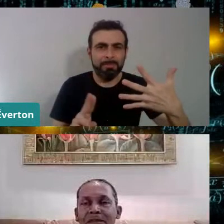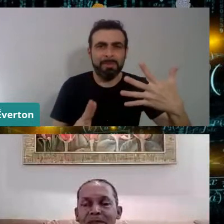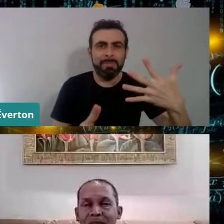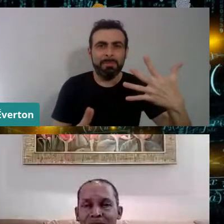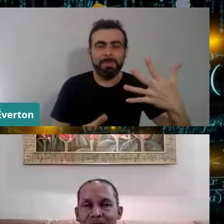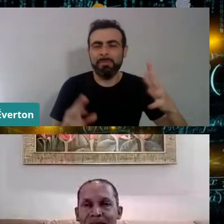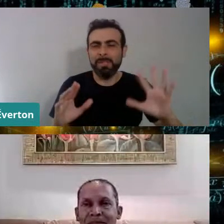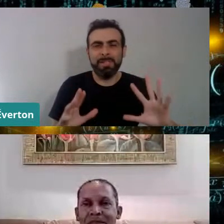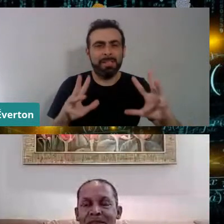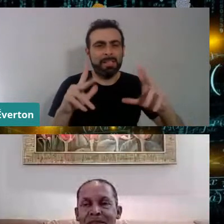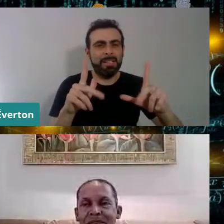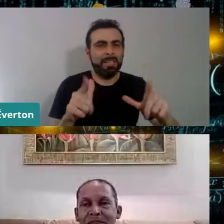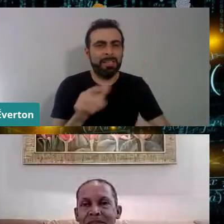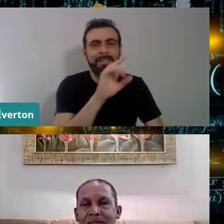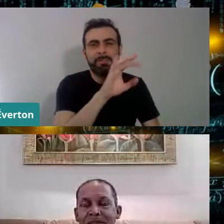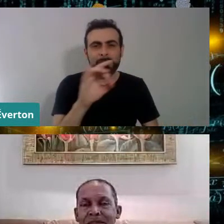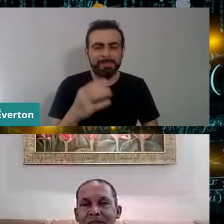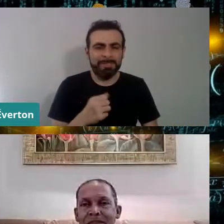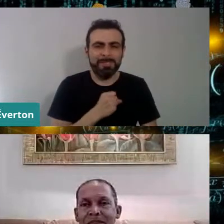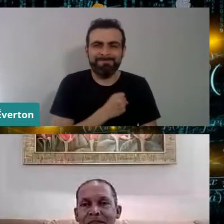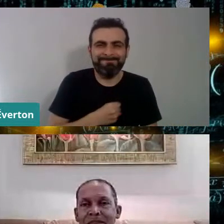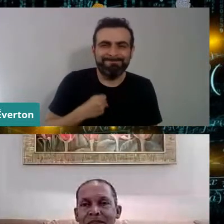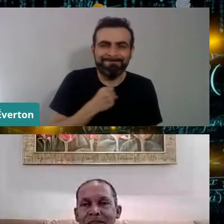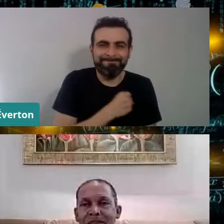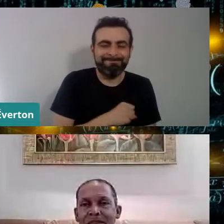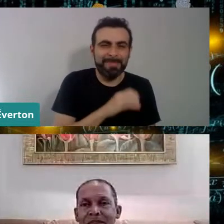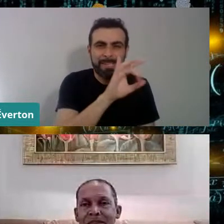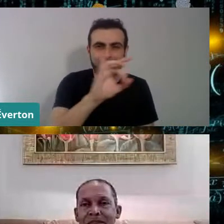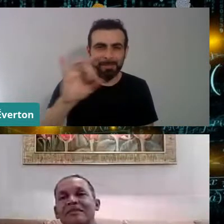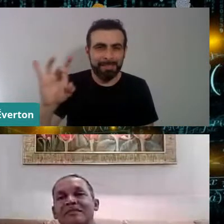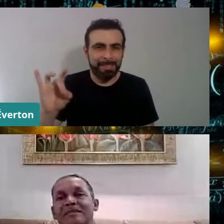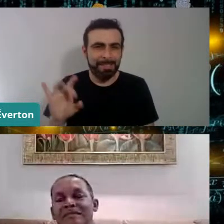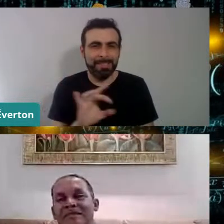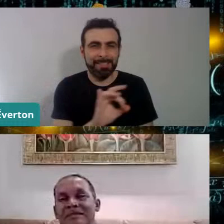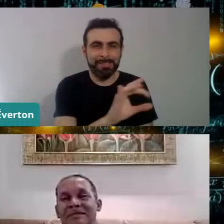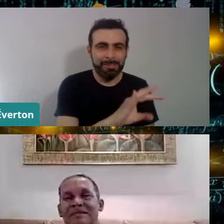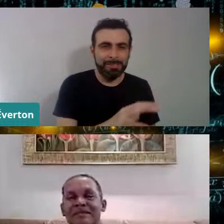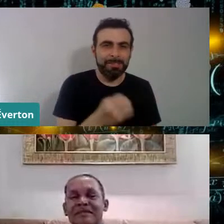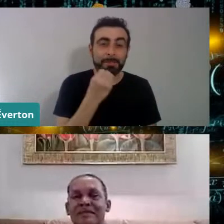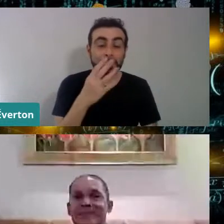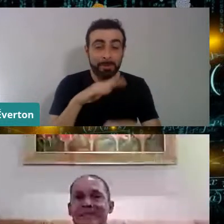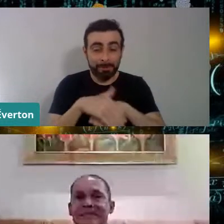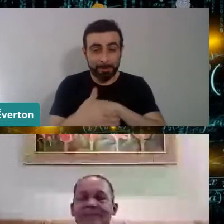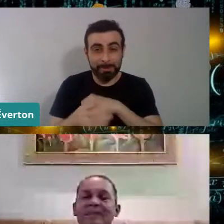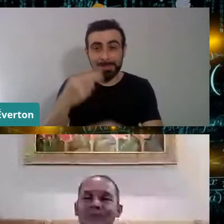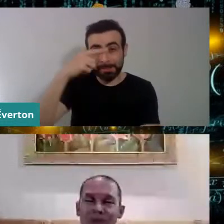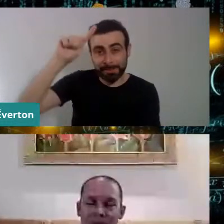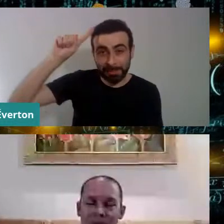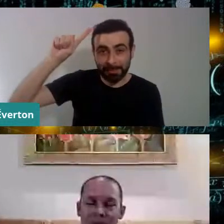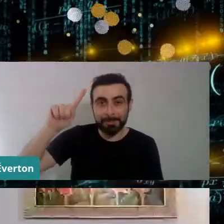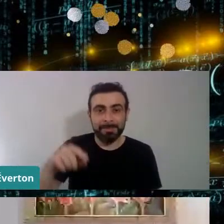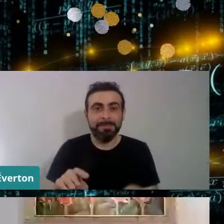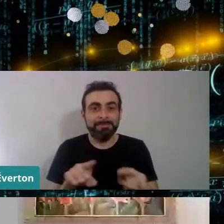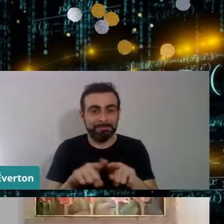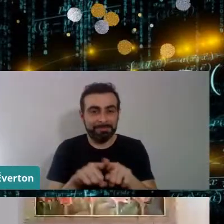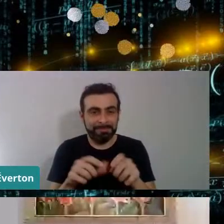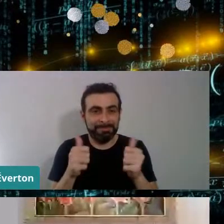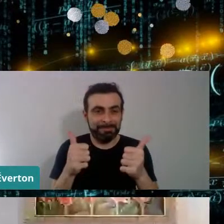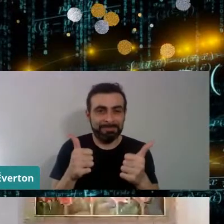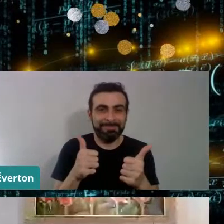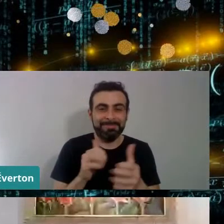Nelson, boa noite, professor Koga, quantas saudades, boa noite, professor Kiko, boa noite, Everton, boa noite.